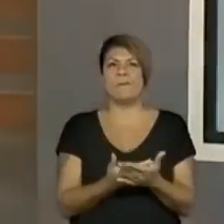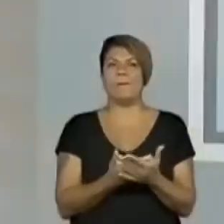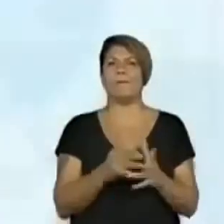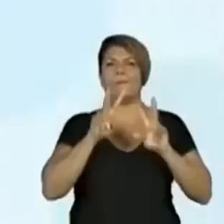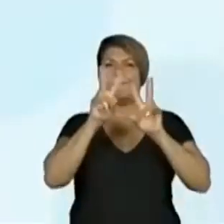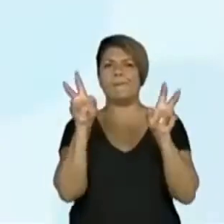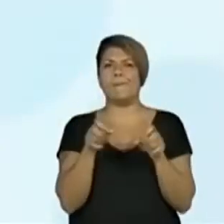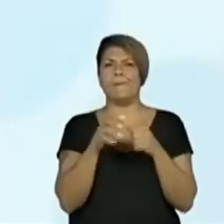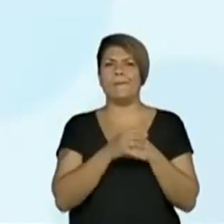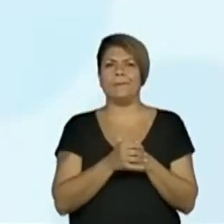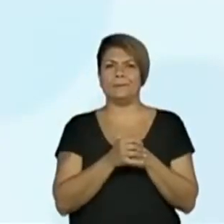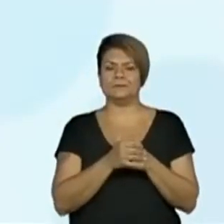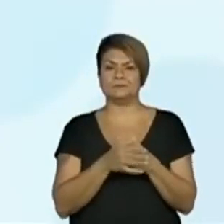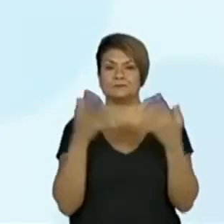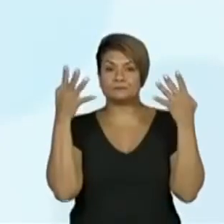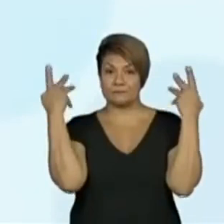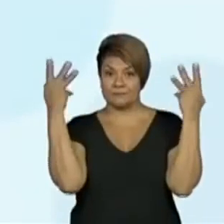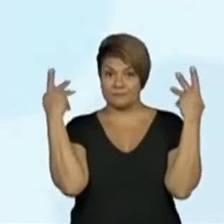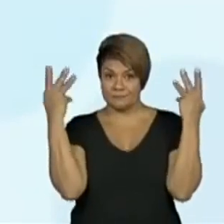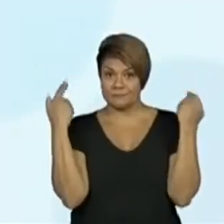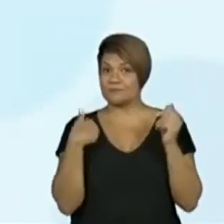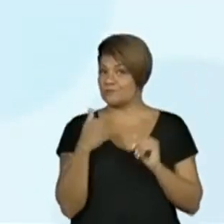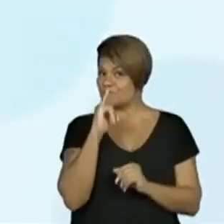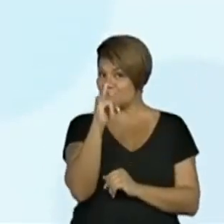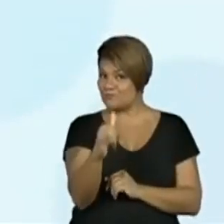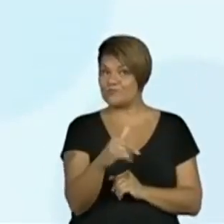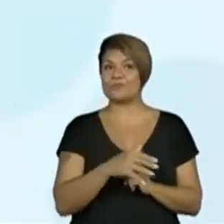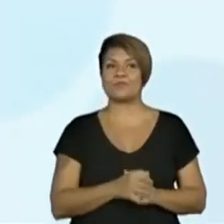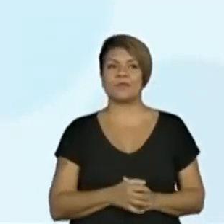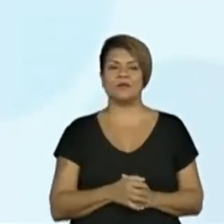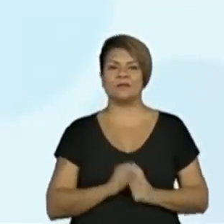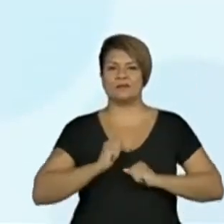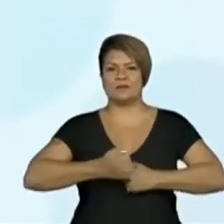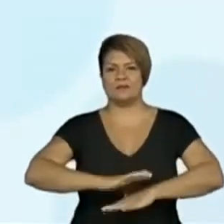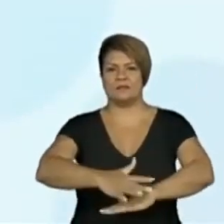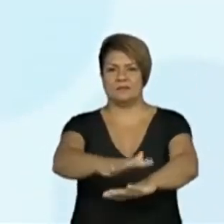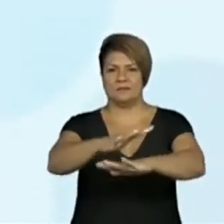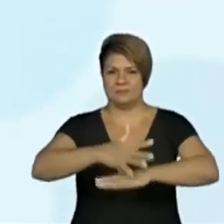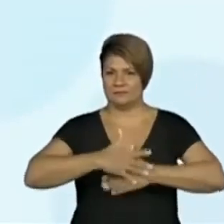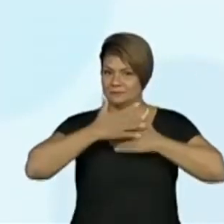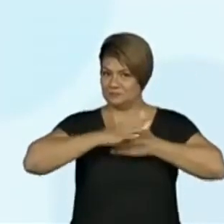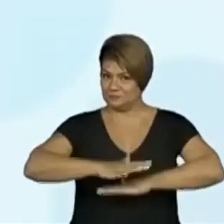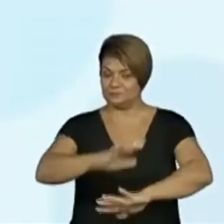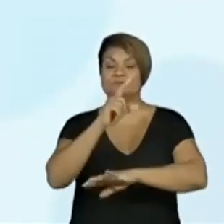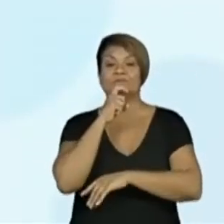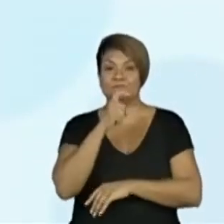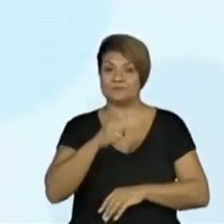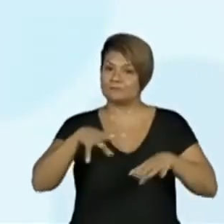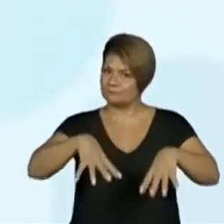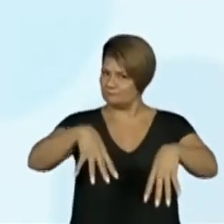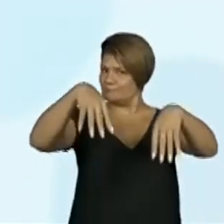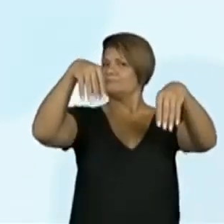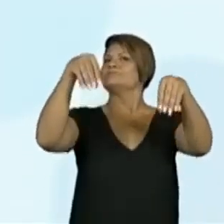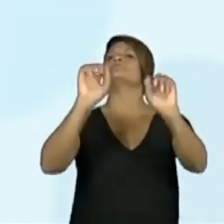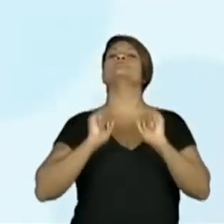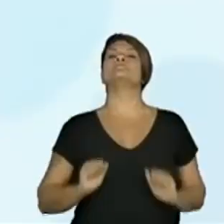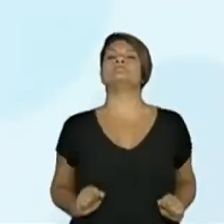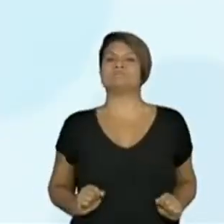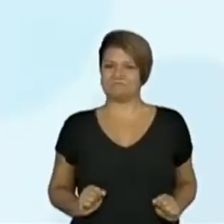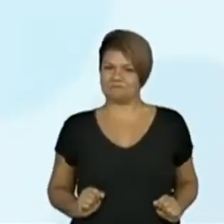da história. O Reino do Lago Verde. E aí eu já faço uma pergunta